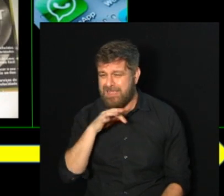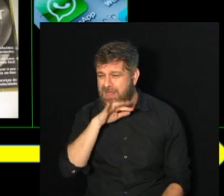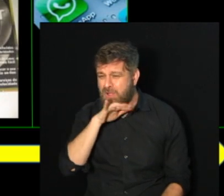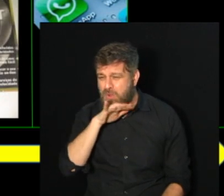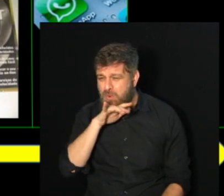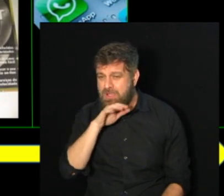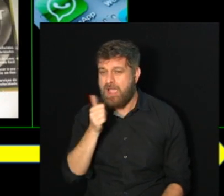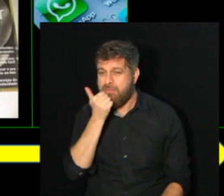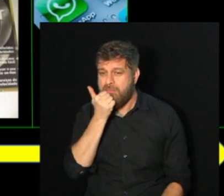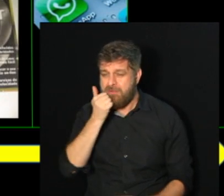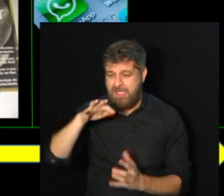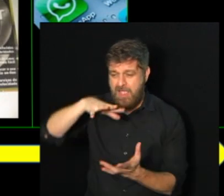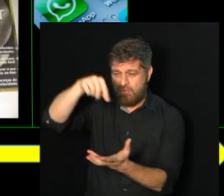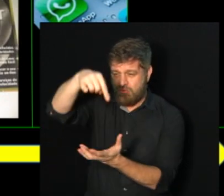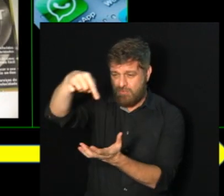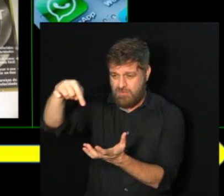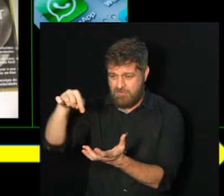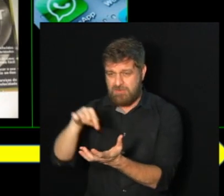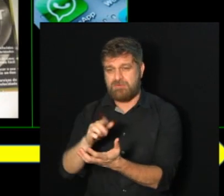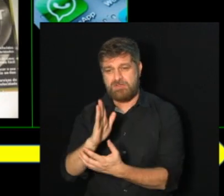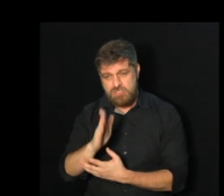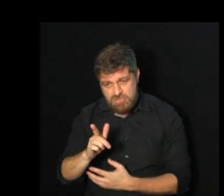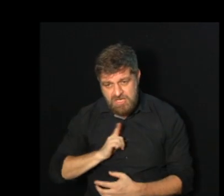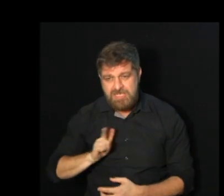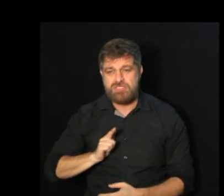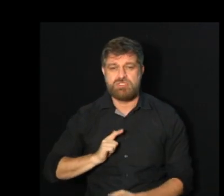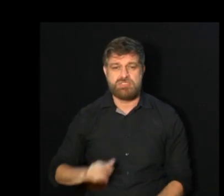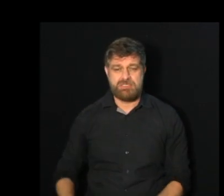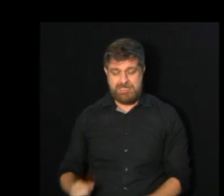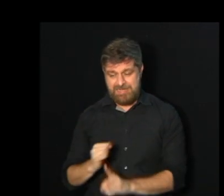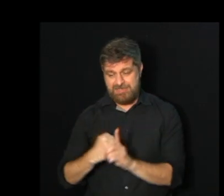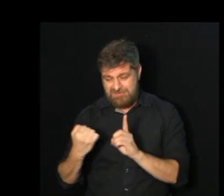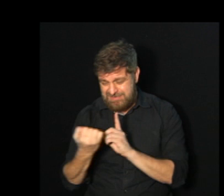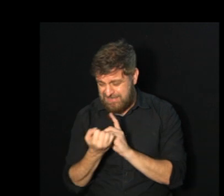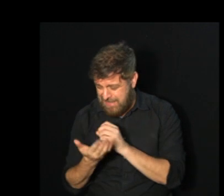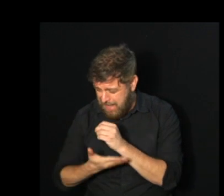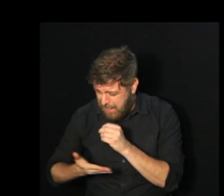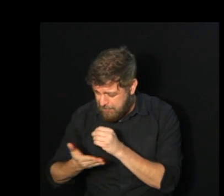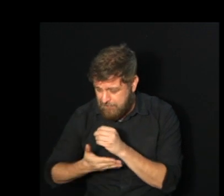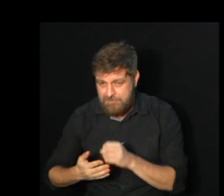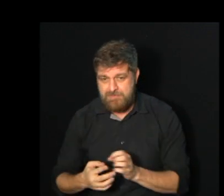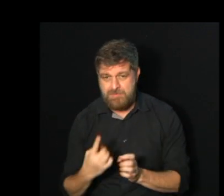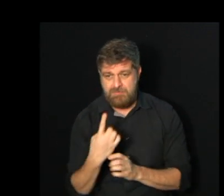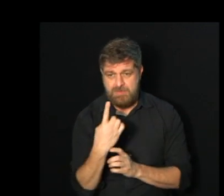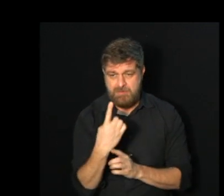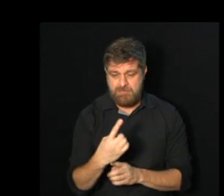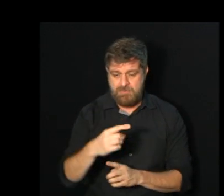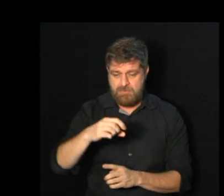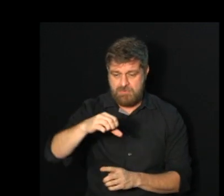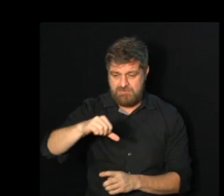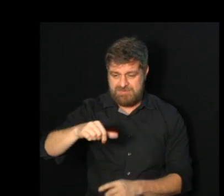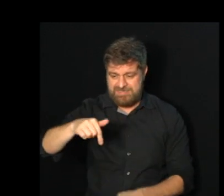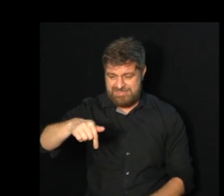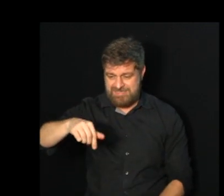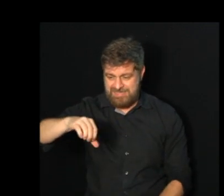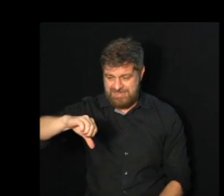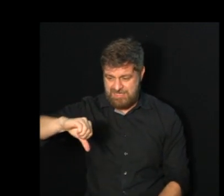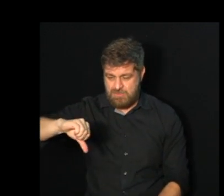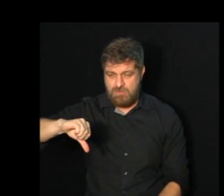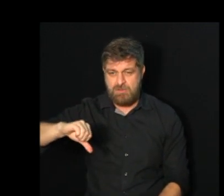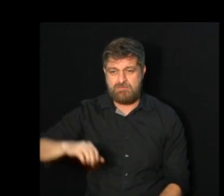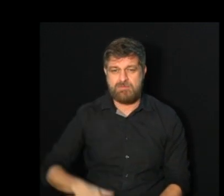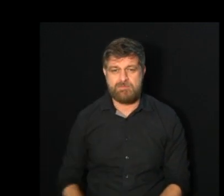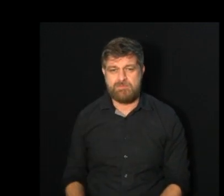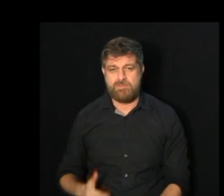todo. Nós tínhamos um papel fundamental na sociedade. Em 1979, quando